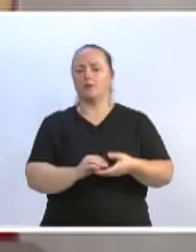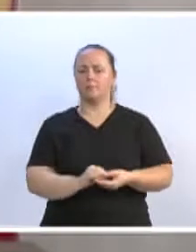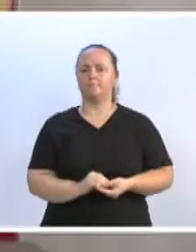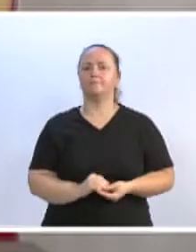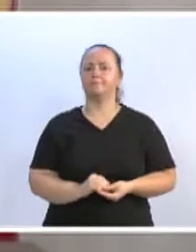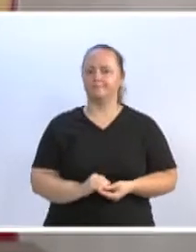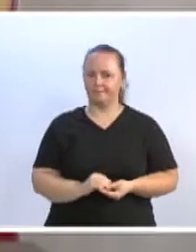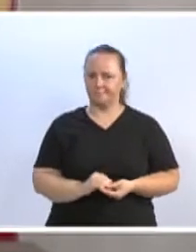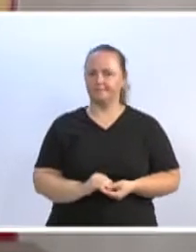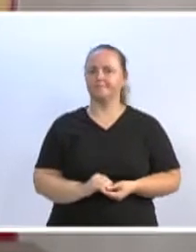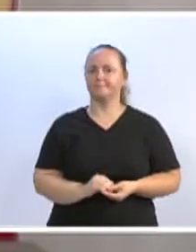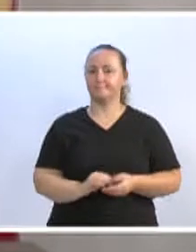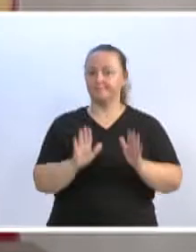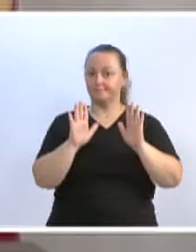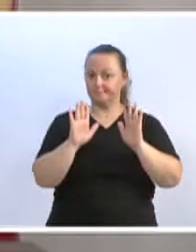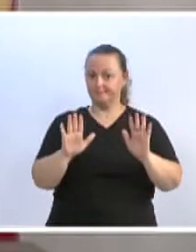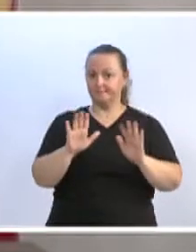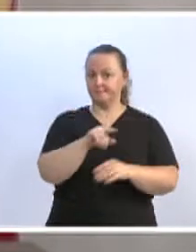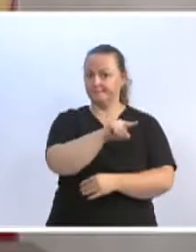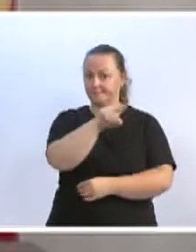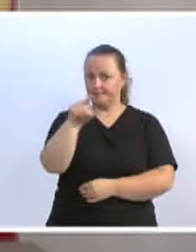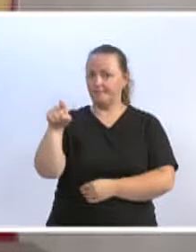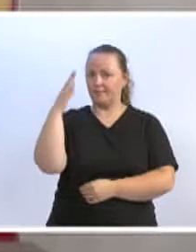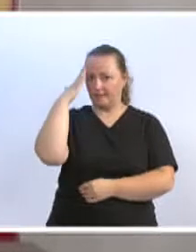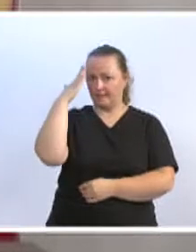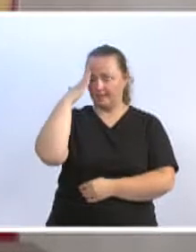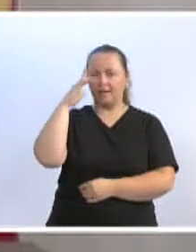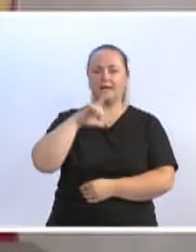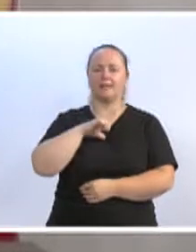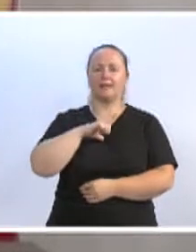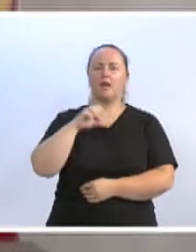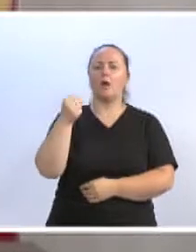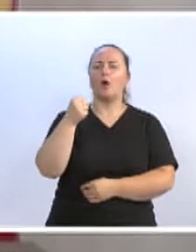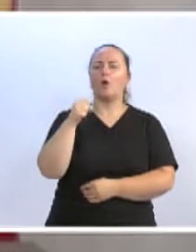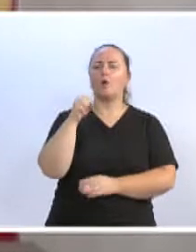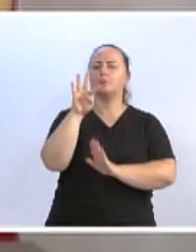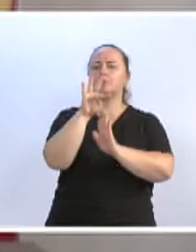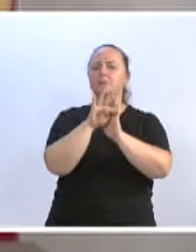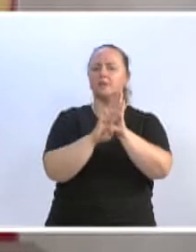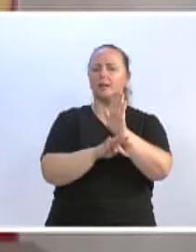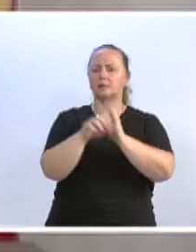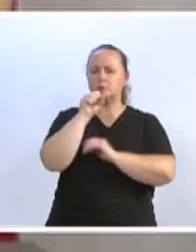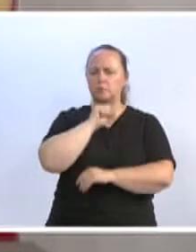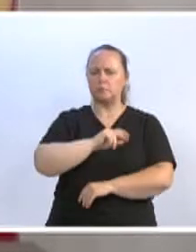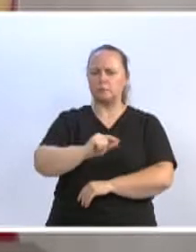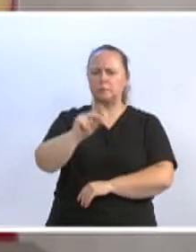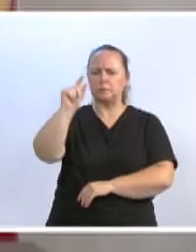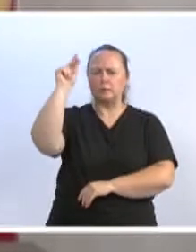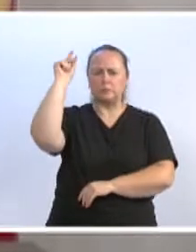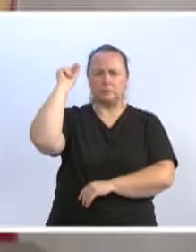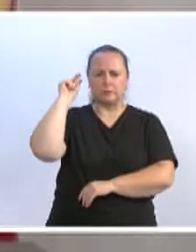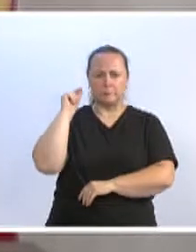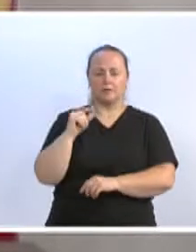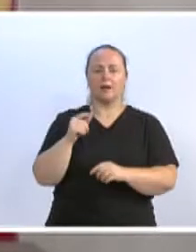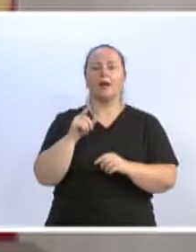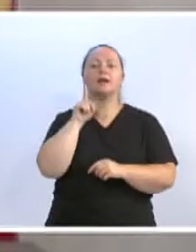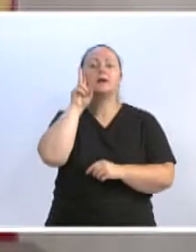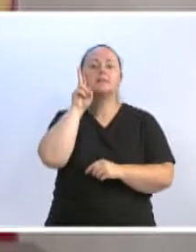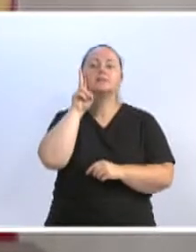8 manuscritos. 8 textos antigos, 8 manuscritos dessa